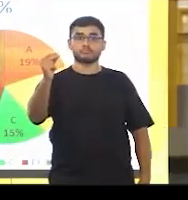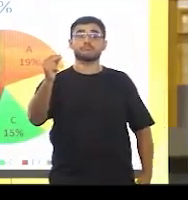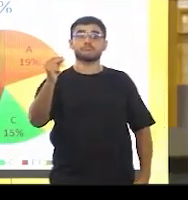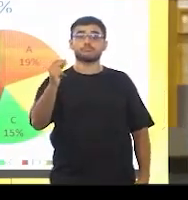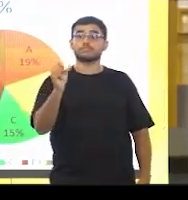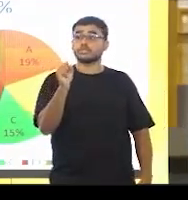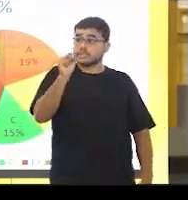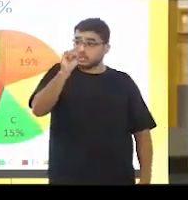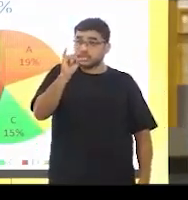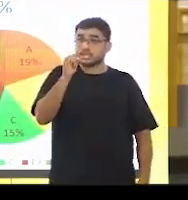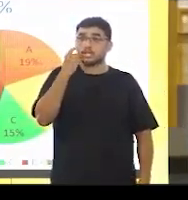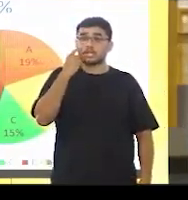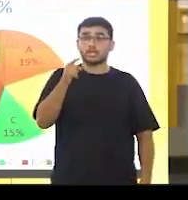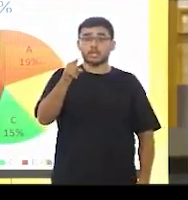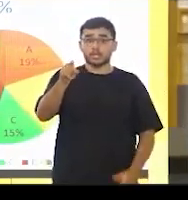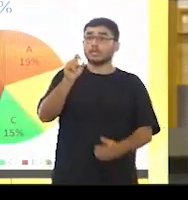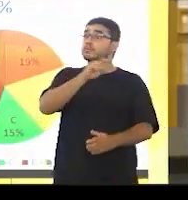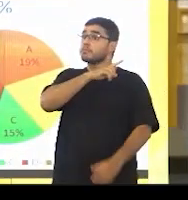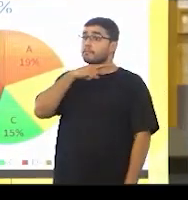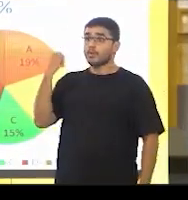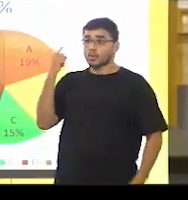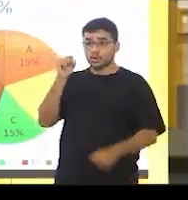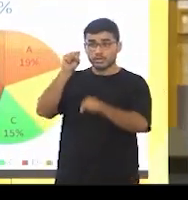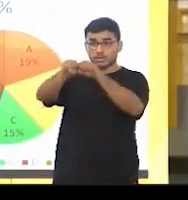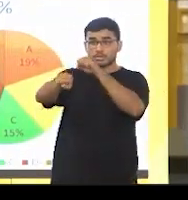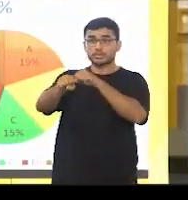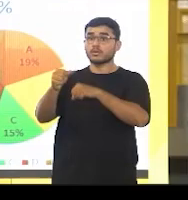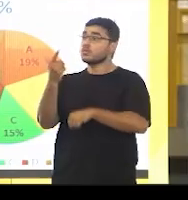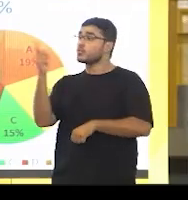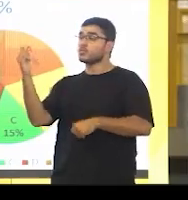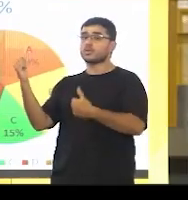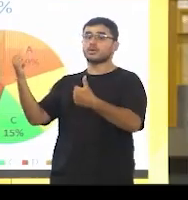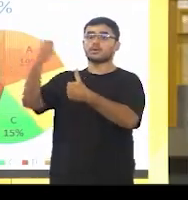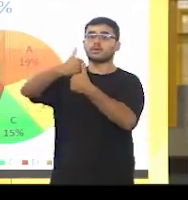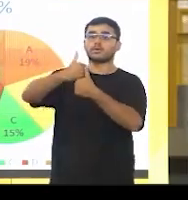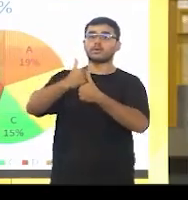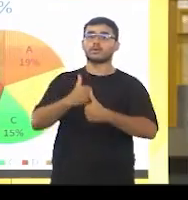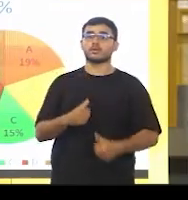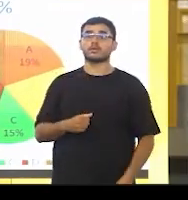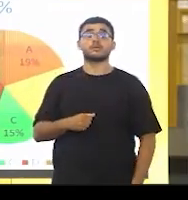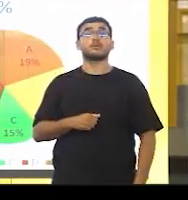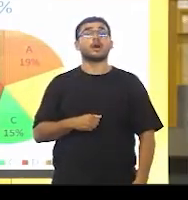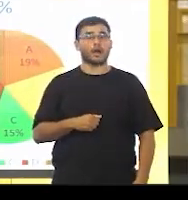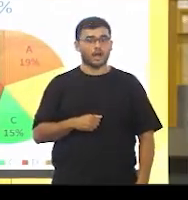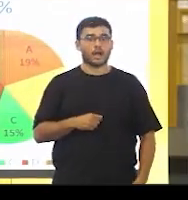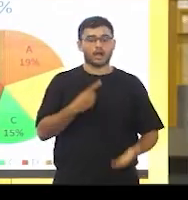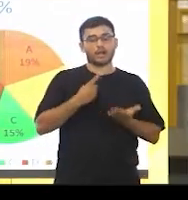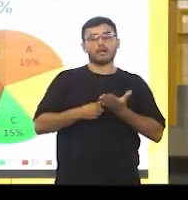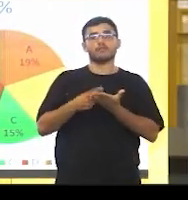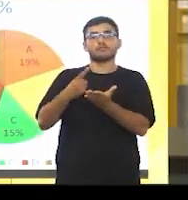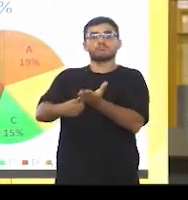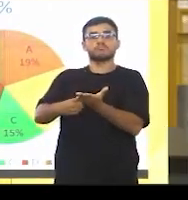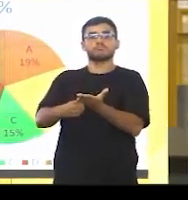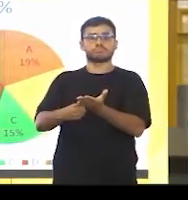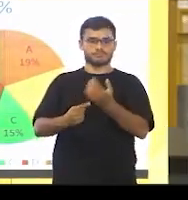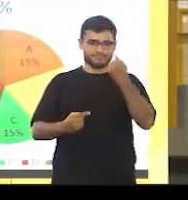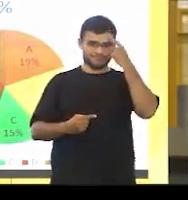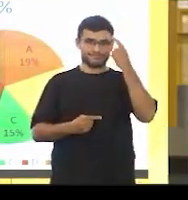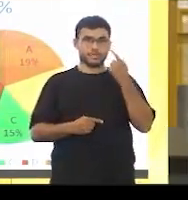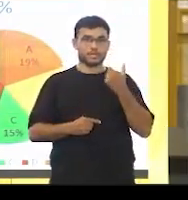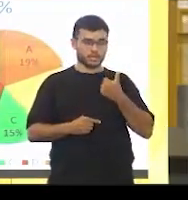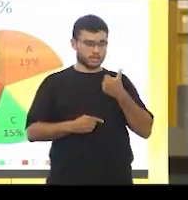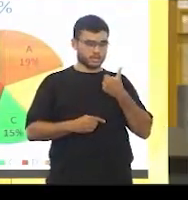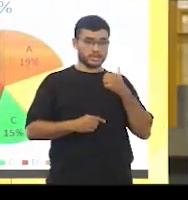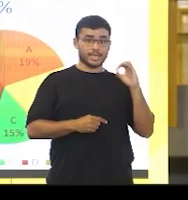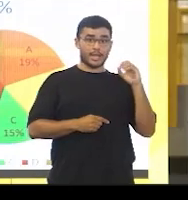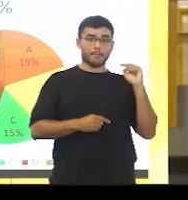botar outro no teu lugar. Qual é a coisa mais lógica? Qual é? É você fazer um acordo comigo. Qual é o acordo? Eu vou